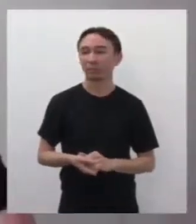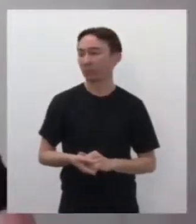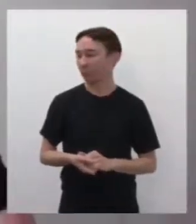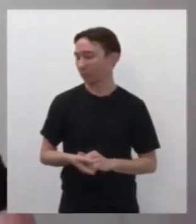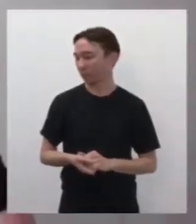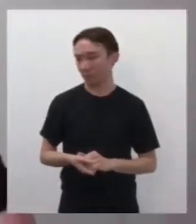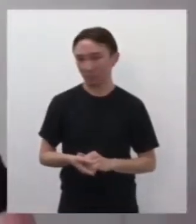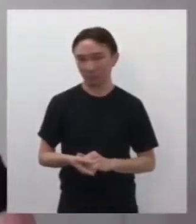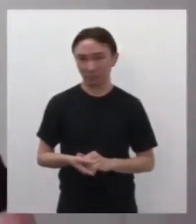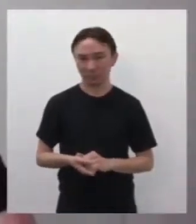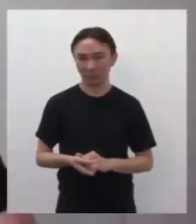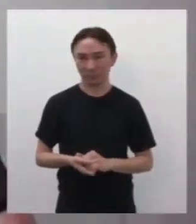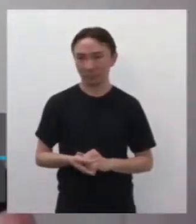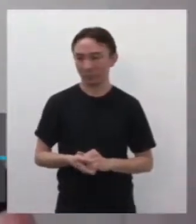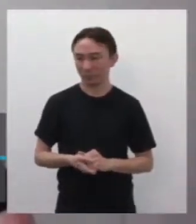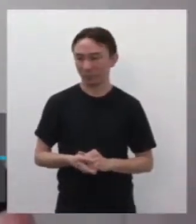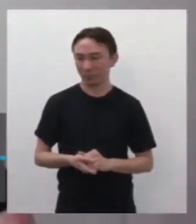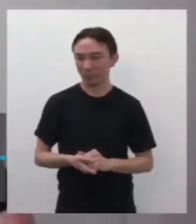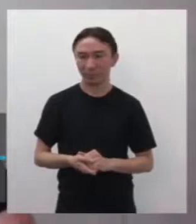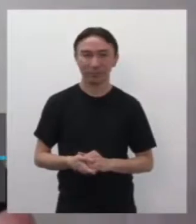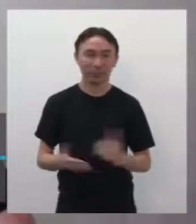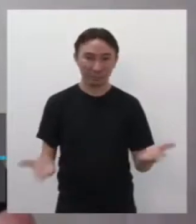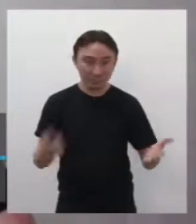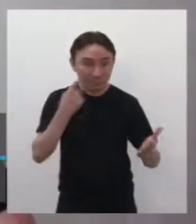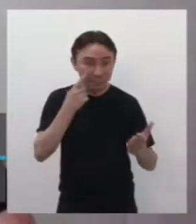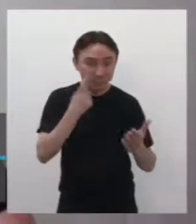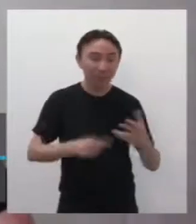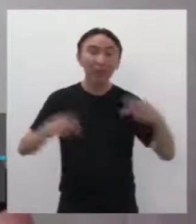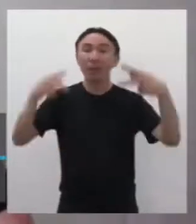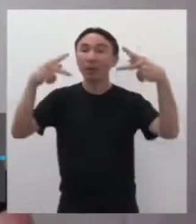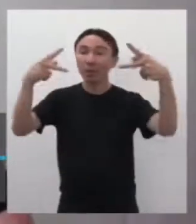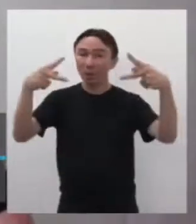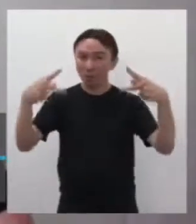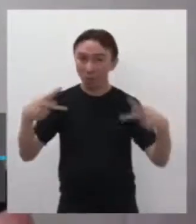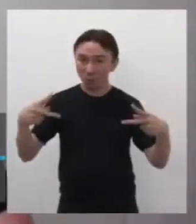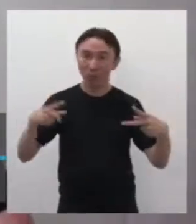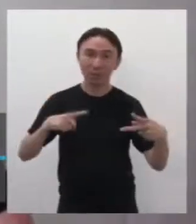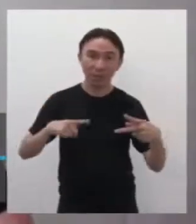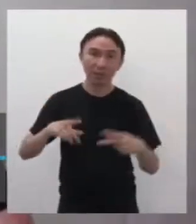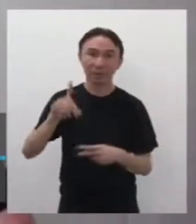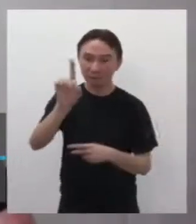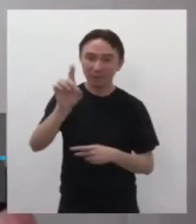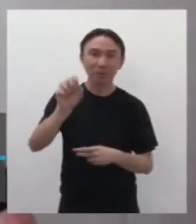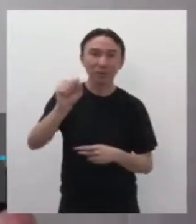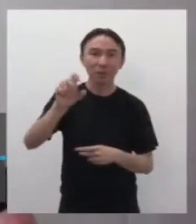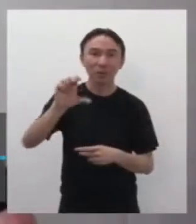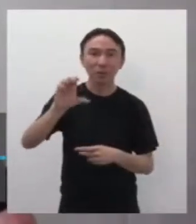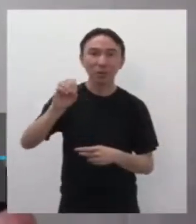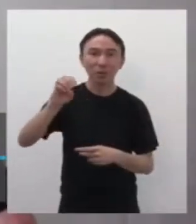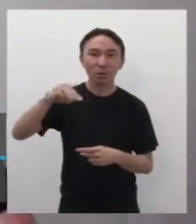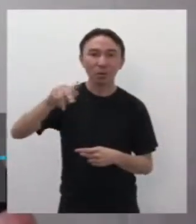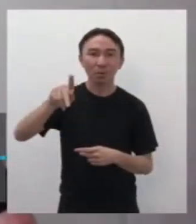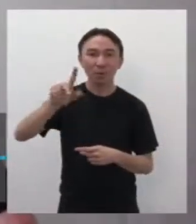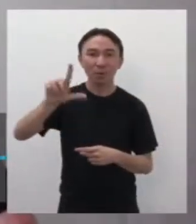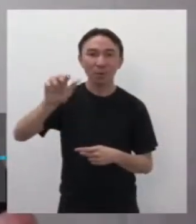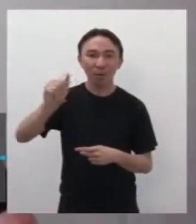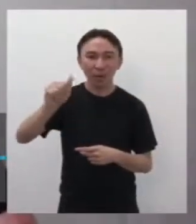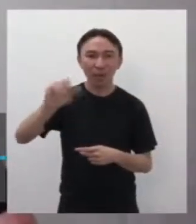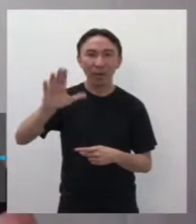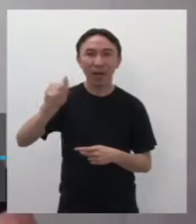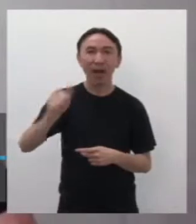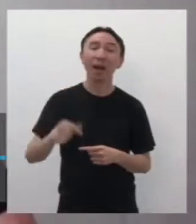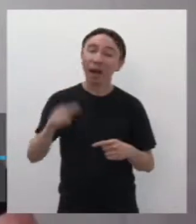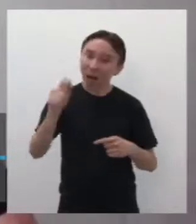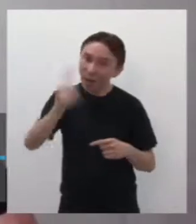A Descomplica, como eu falei, é uma plataforma voltada para ensino médio. E nesse momento que a gente